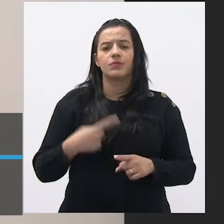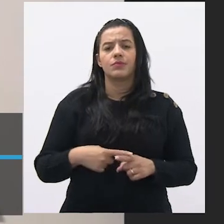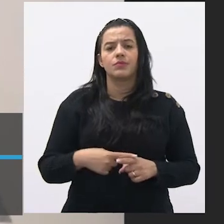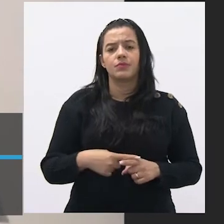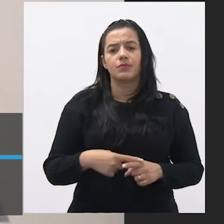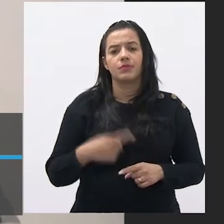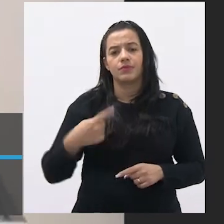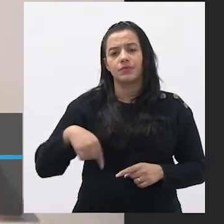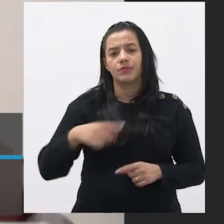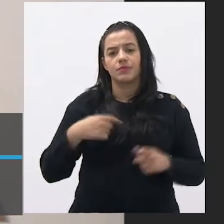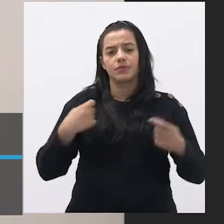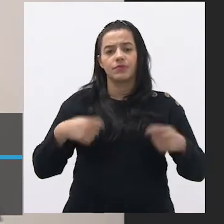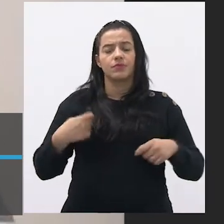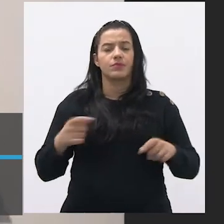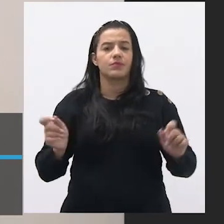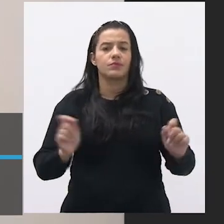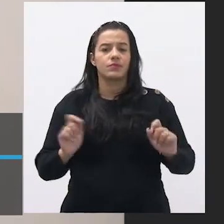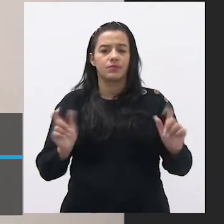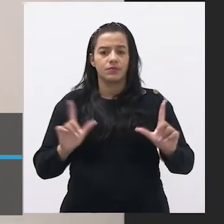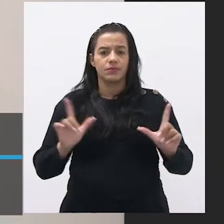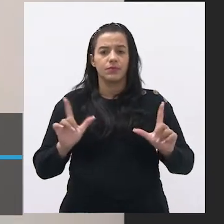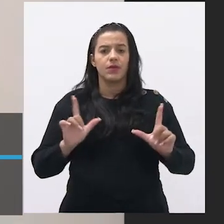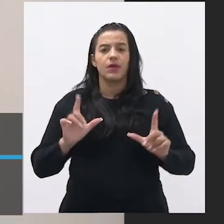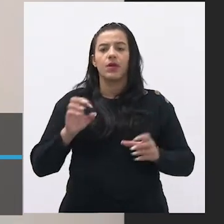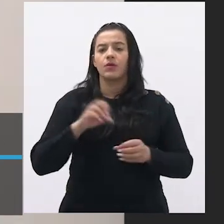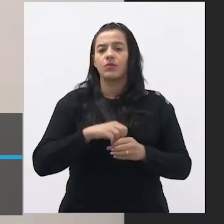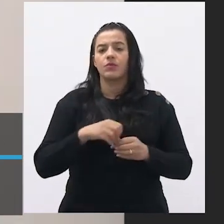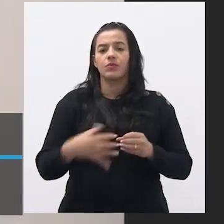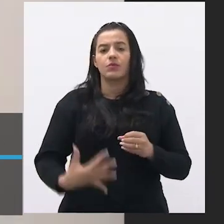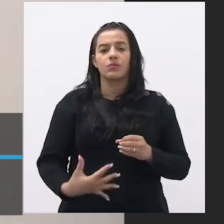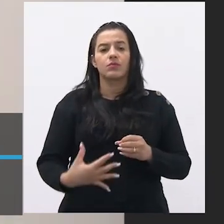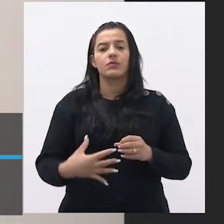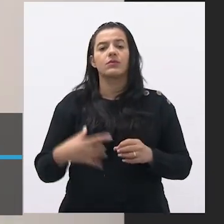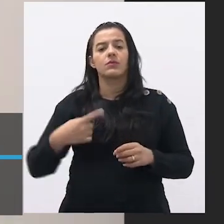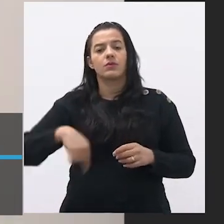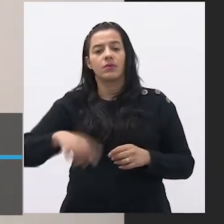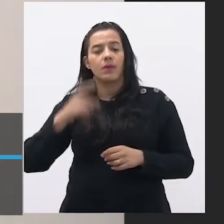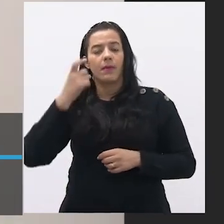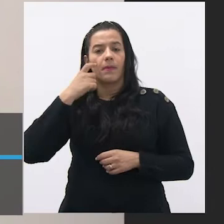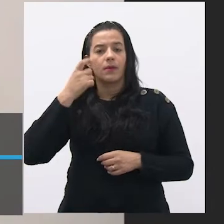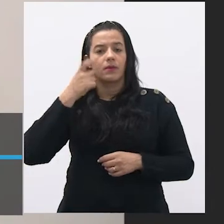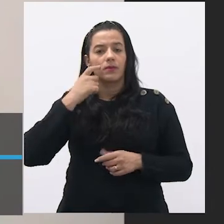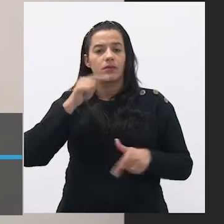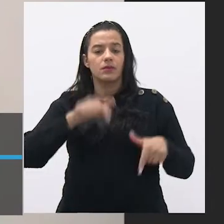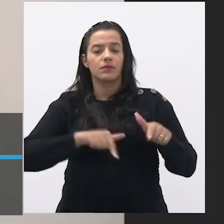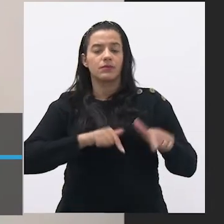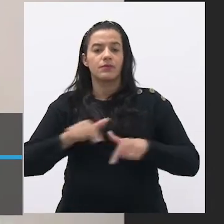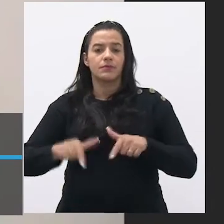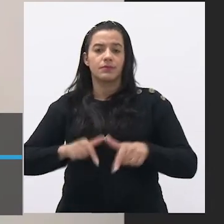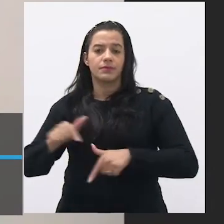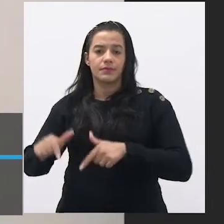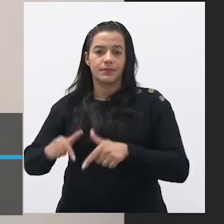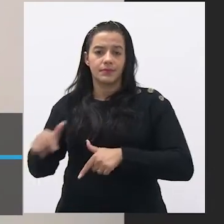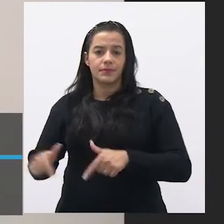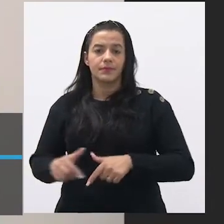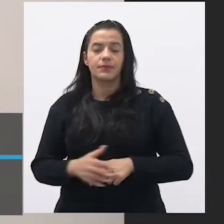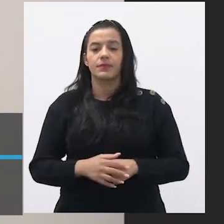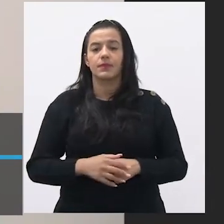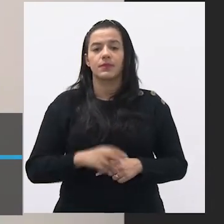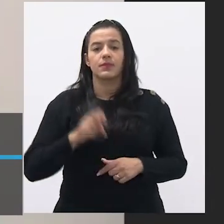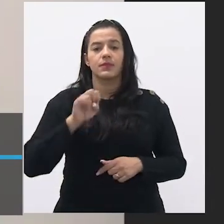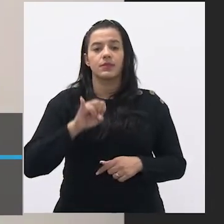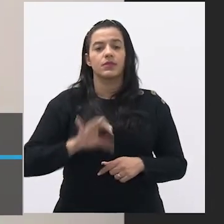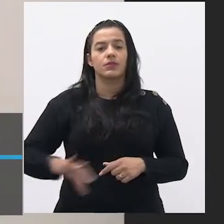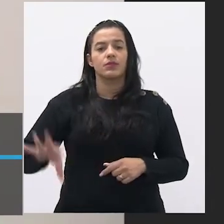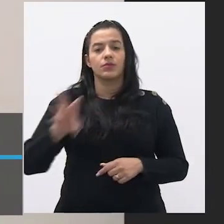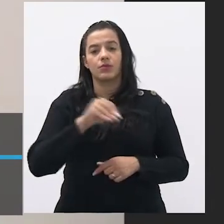ficar atento tanto com os nossos conteúdos, repensar, sim, a nossa prática aí de trabalho. Repensar. Se eu listar todos os autores